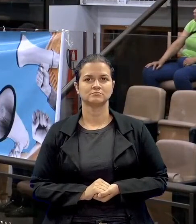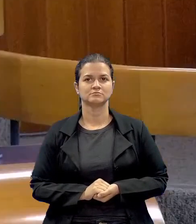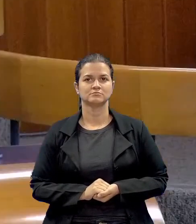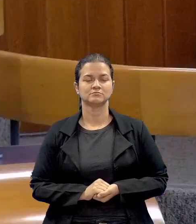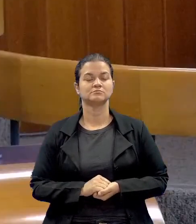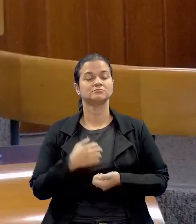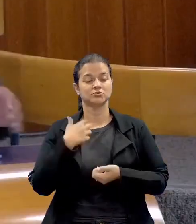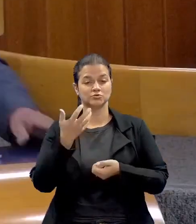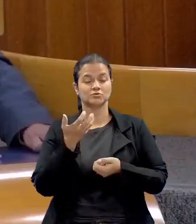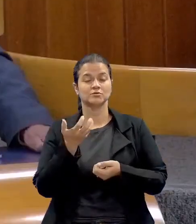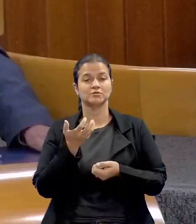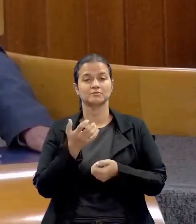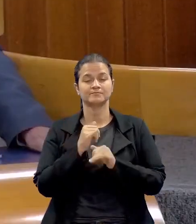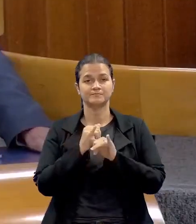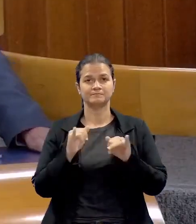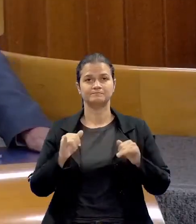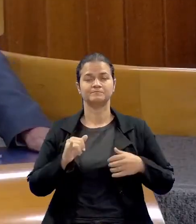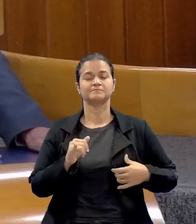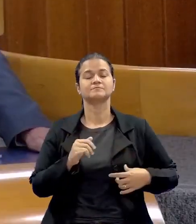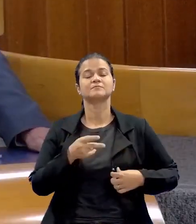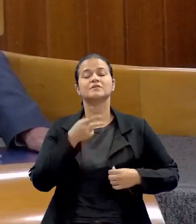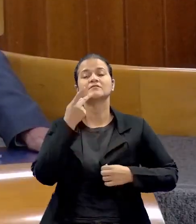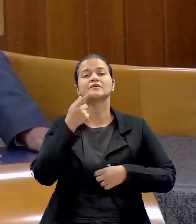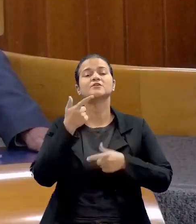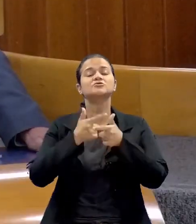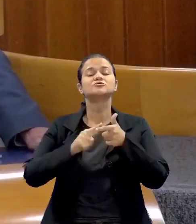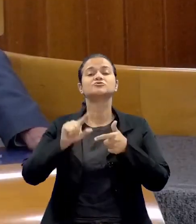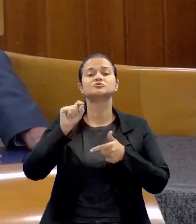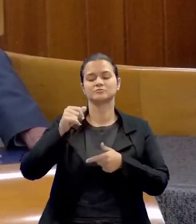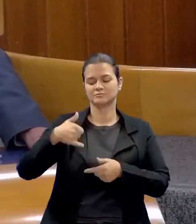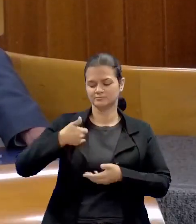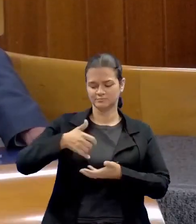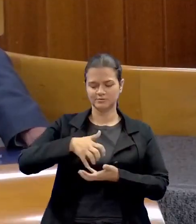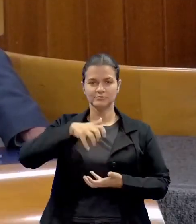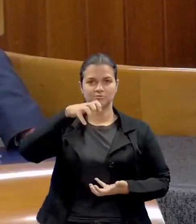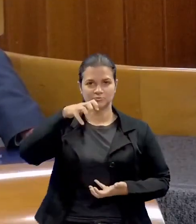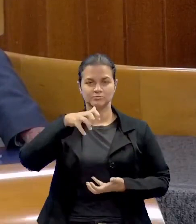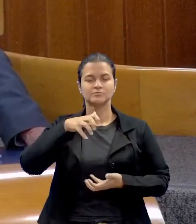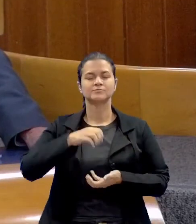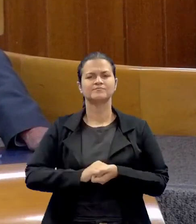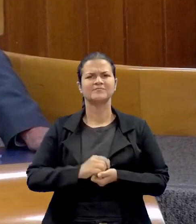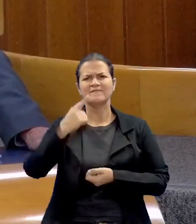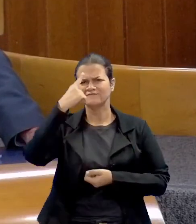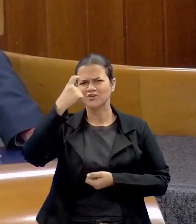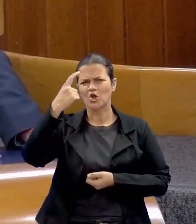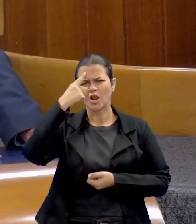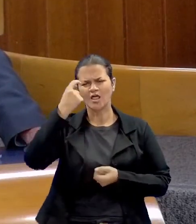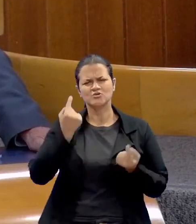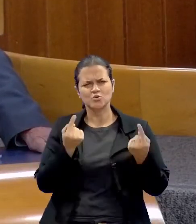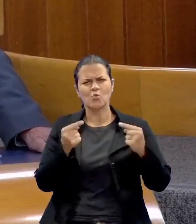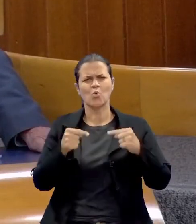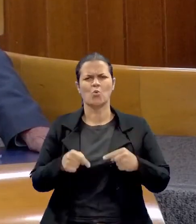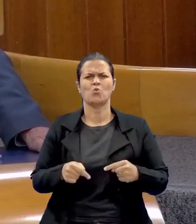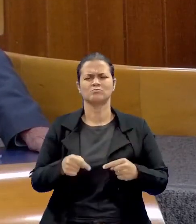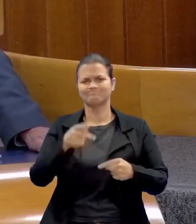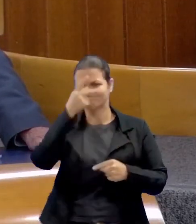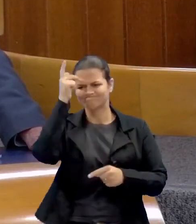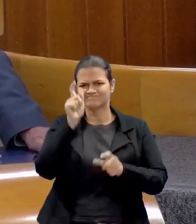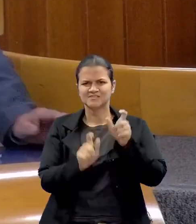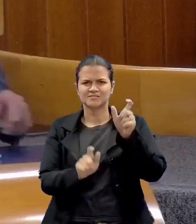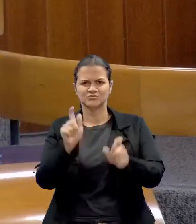Eu queria falar hoje sobre os idosos. Violência contra a pessoa